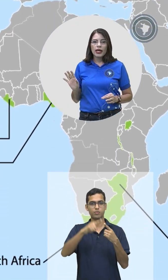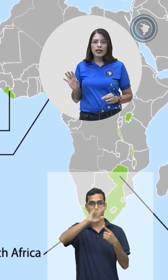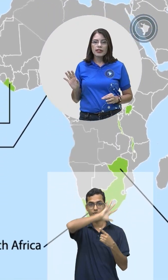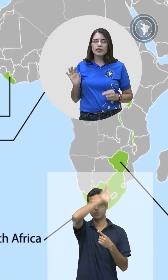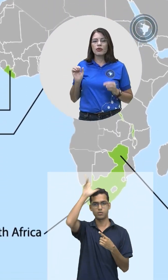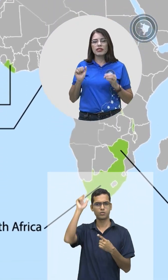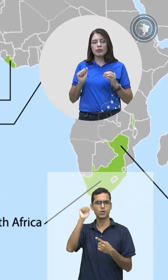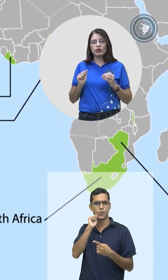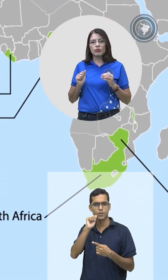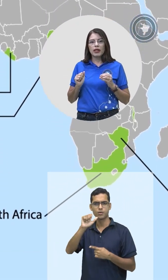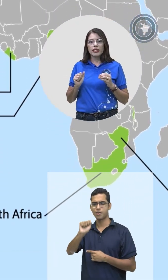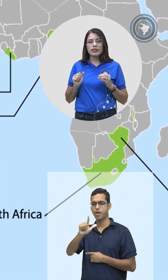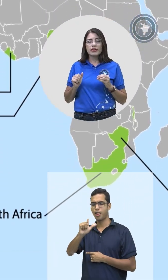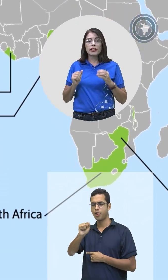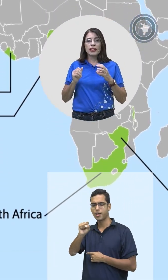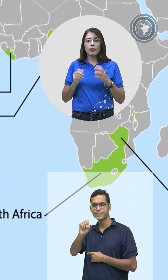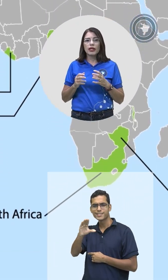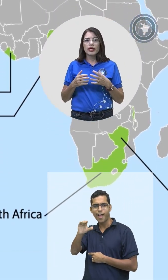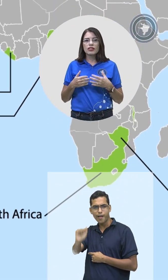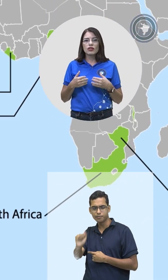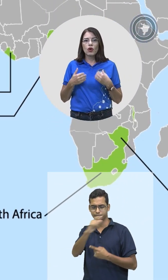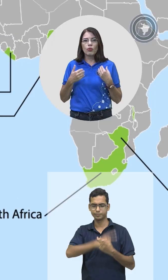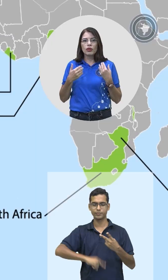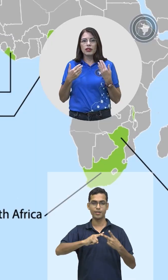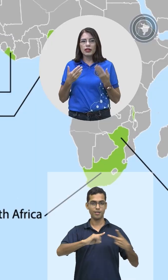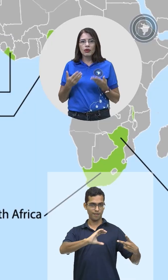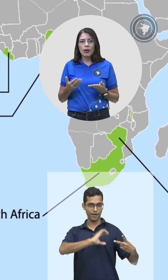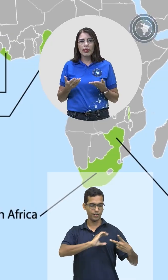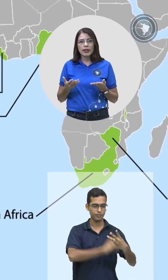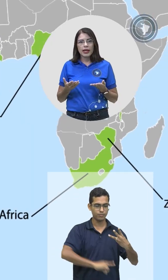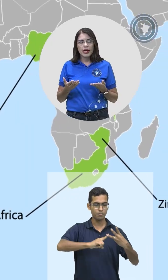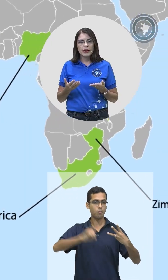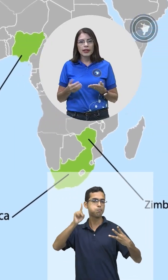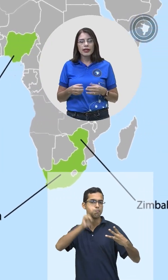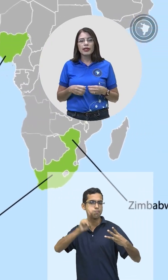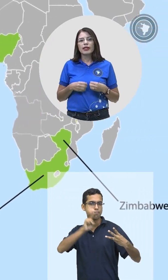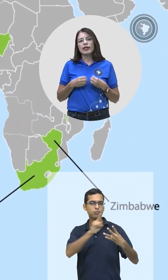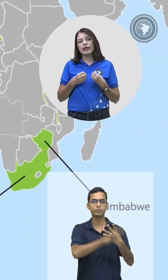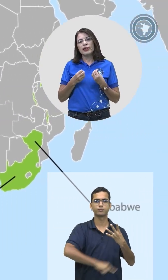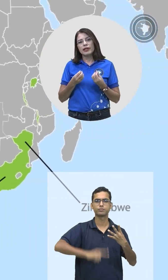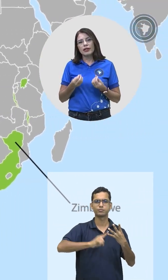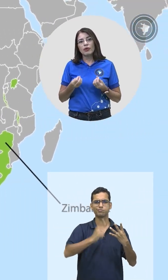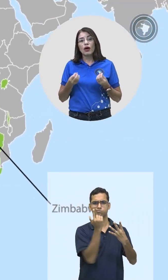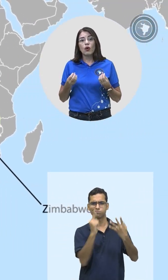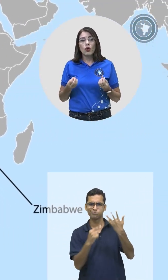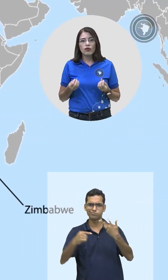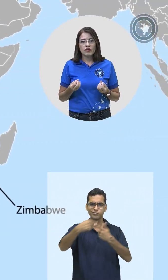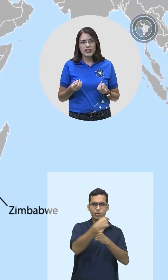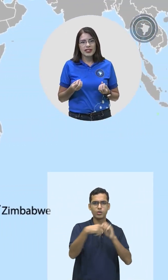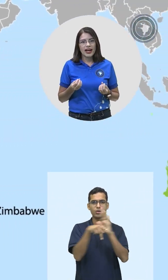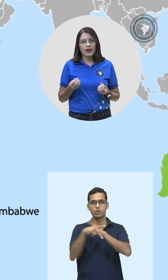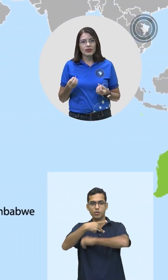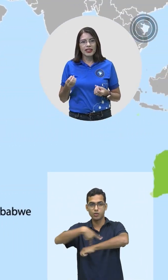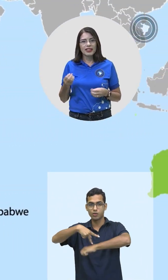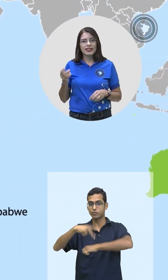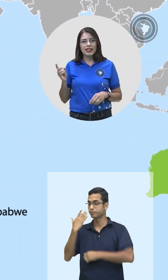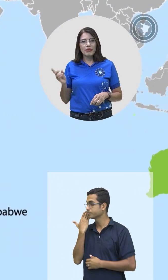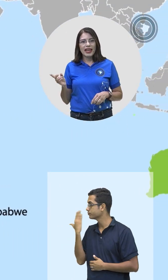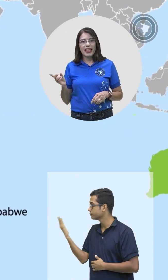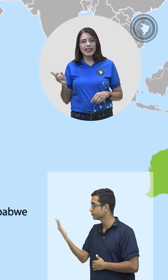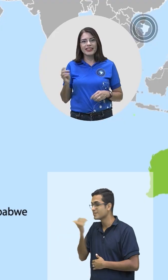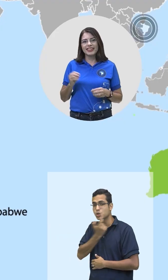Então, esses são exemplos de países que têm o inglês como língua materna e língua oficial,